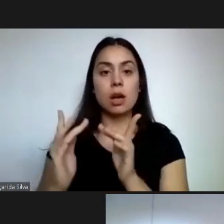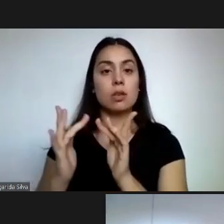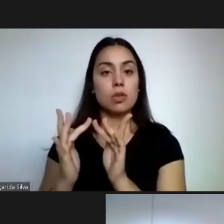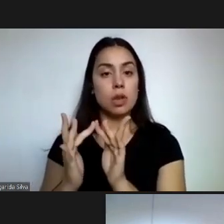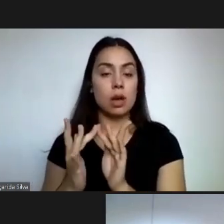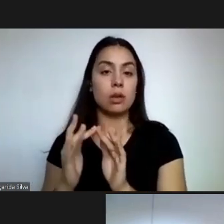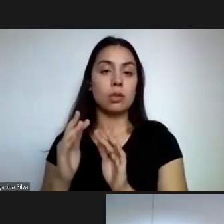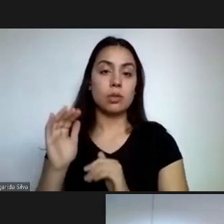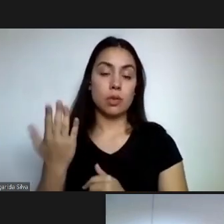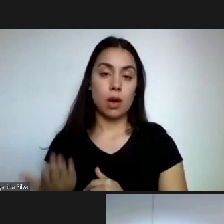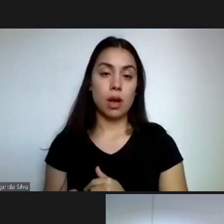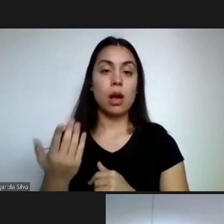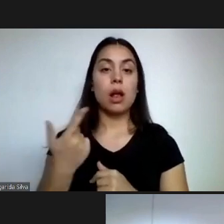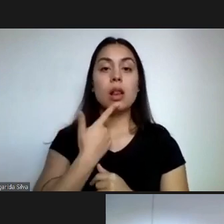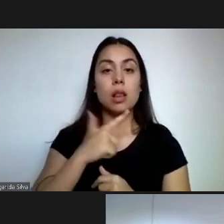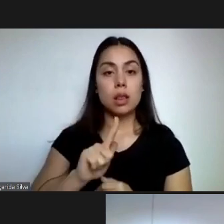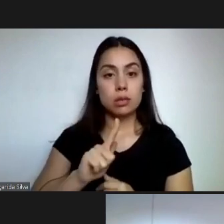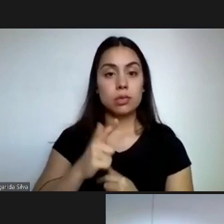com essa língua.